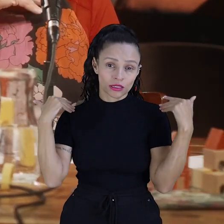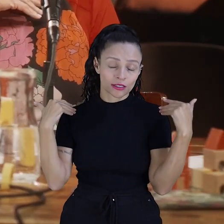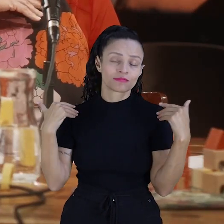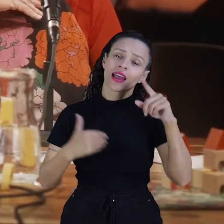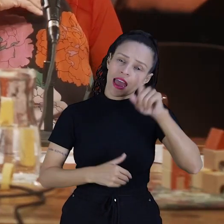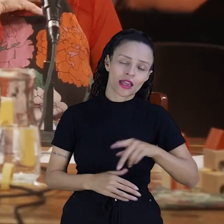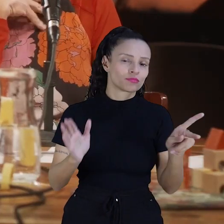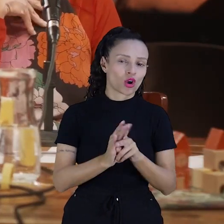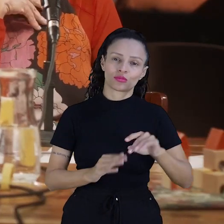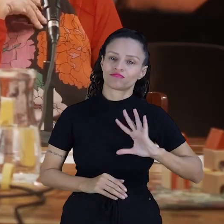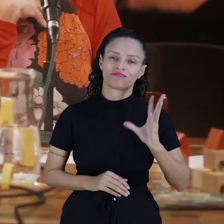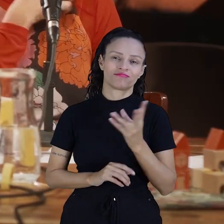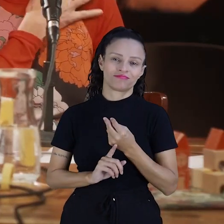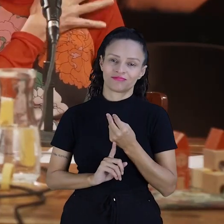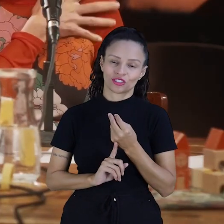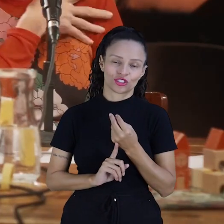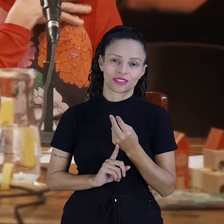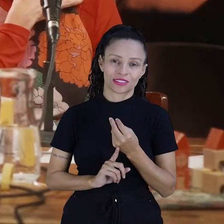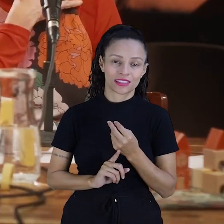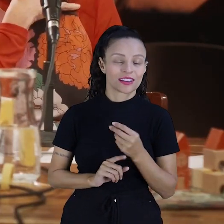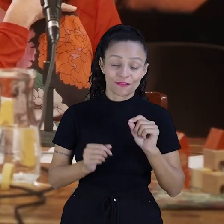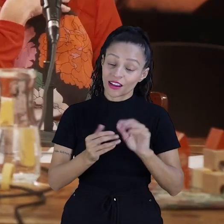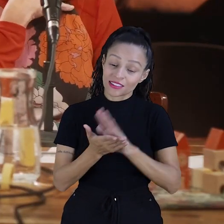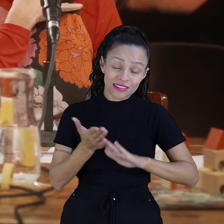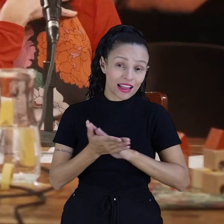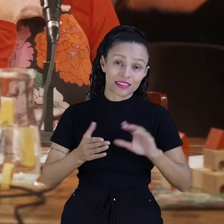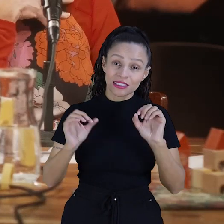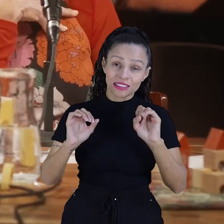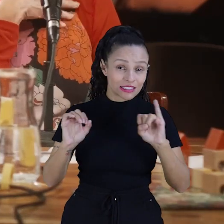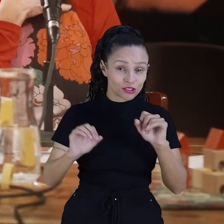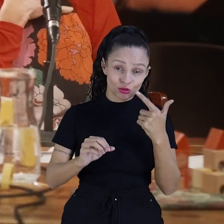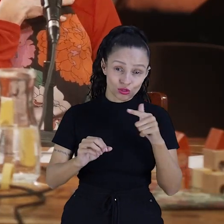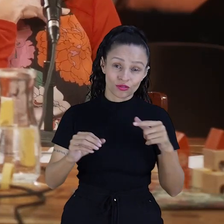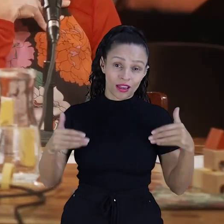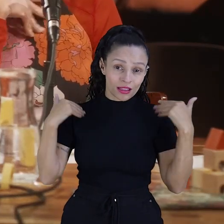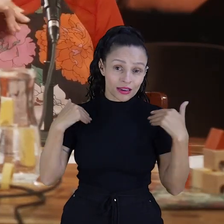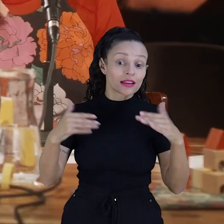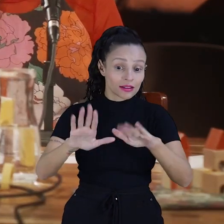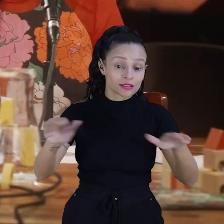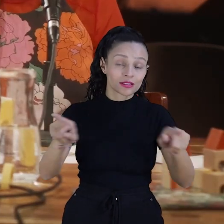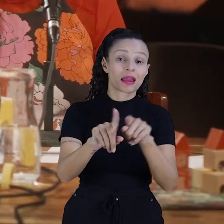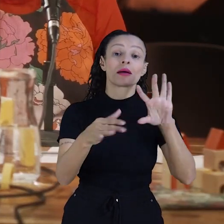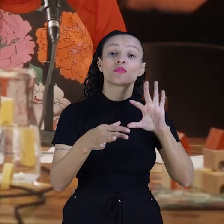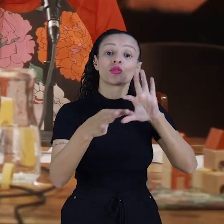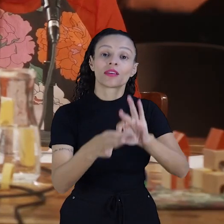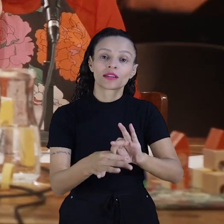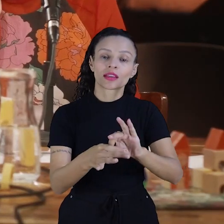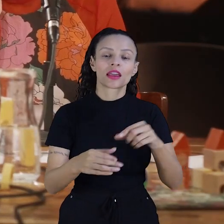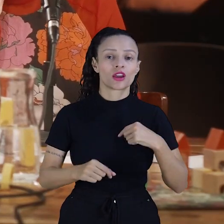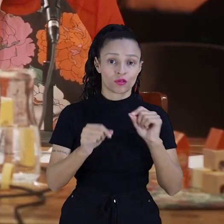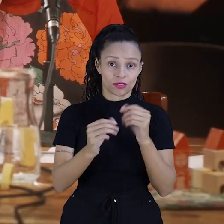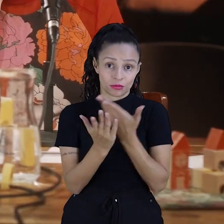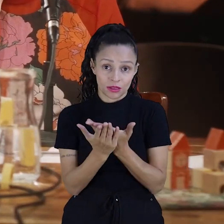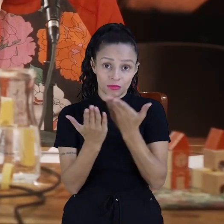E isso é muito nosso, isso é muito dos artistas. A gente não faz nada sem alegria. E das crianças. E das crianças, é o que nos conecta. É o que move. Eu vou